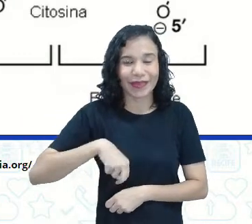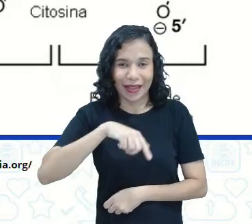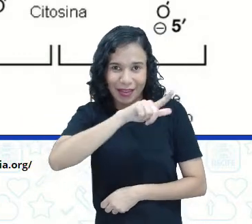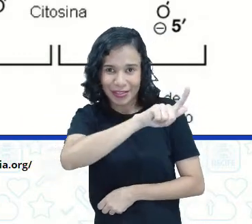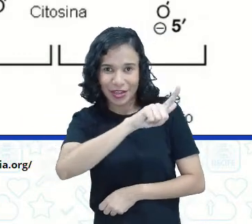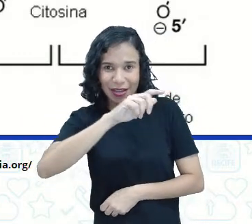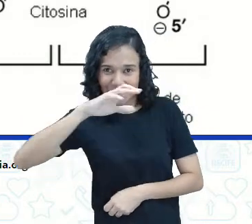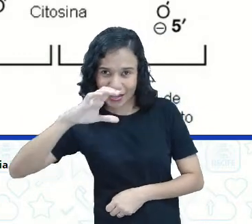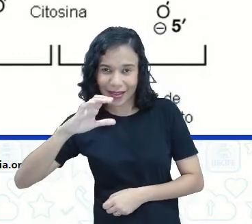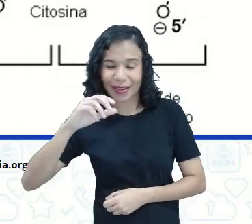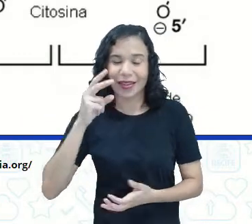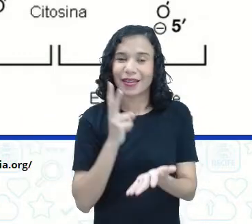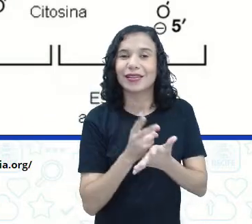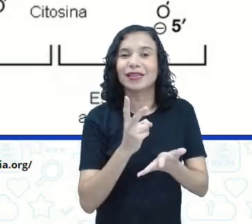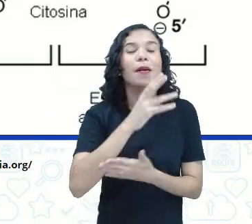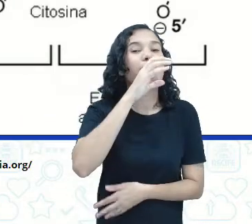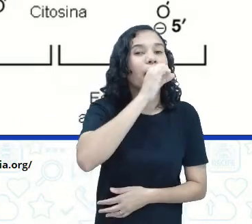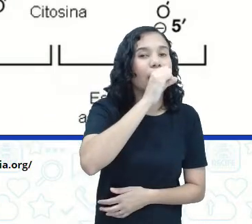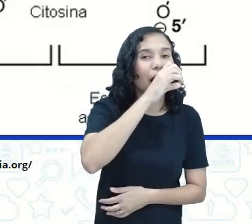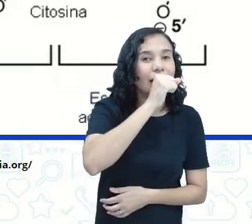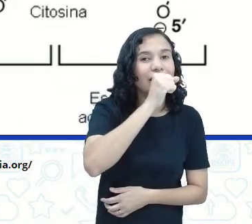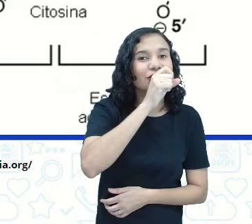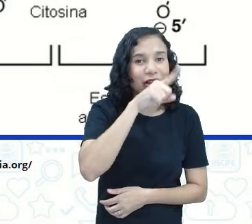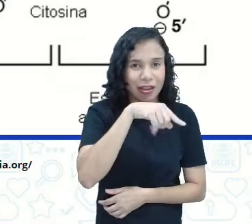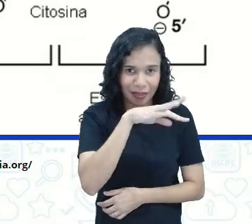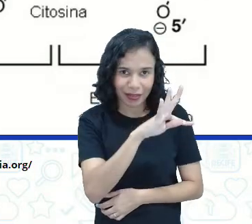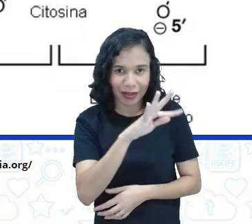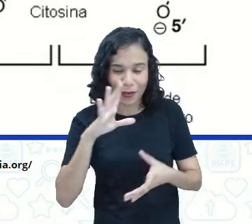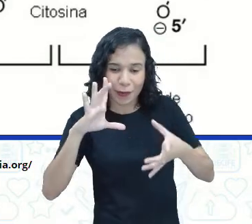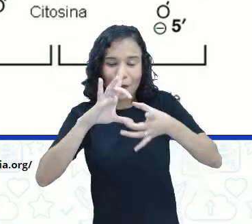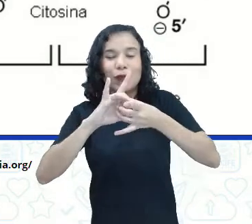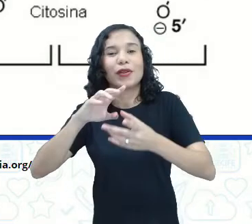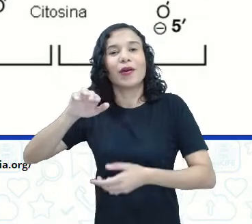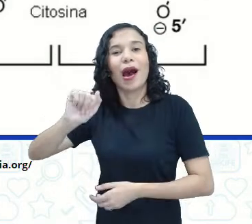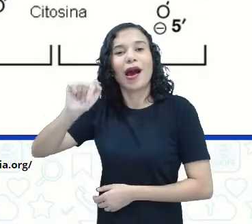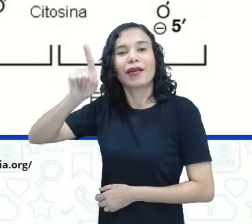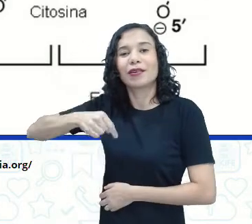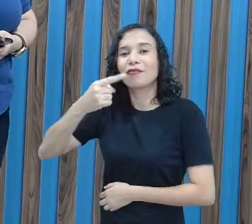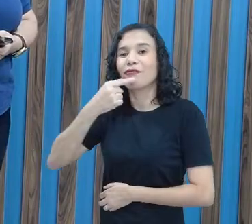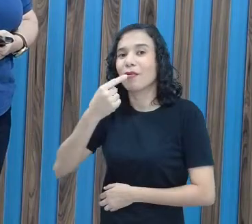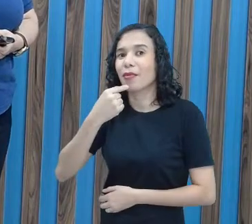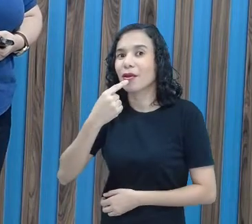A laranjinha, que é a timina, ligado à adenina. E aí, professor?